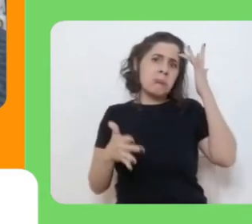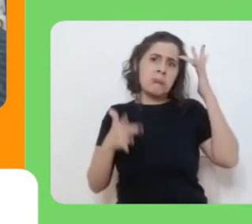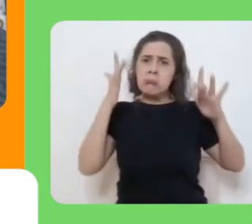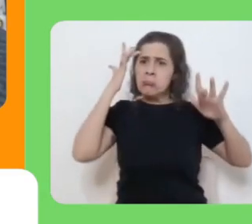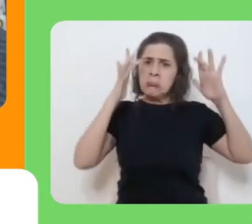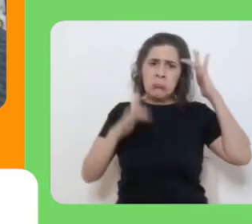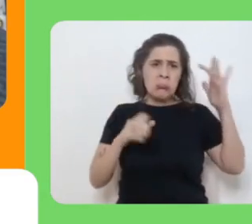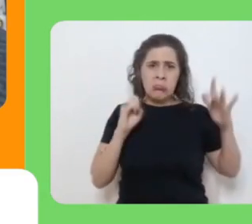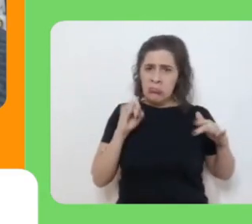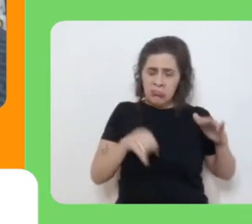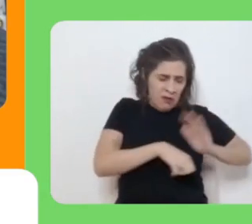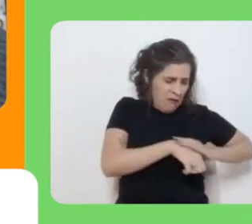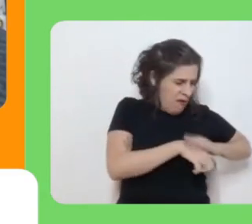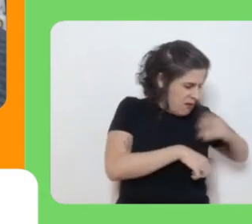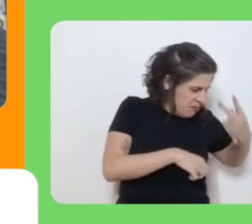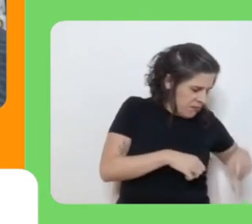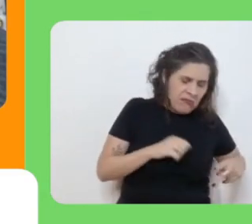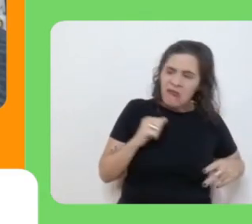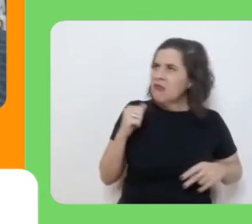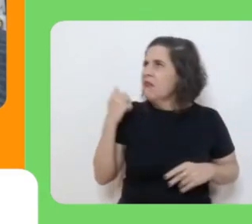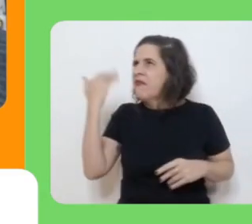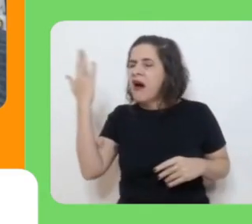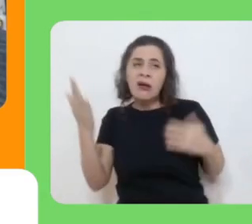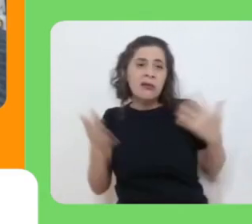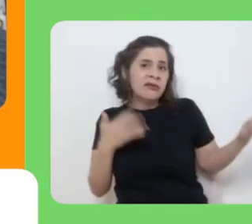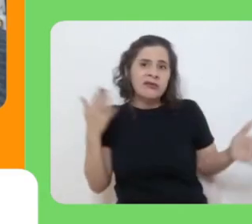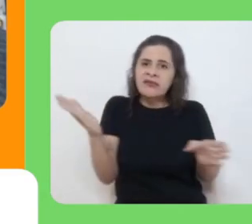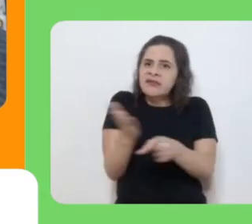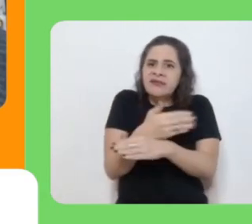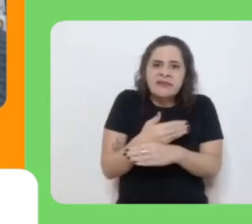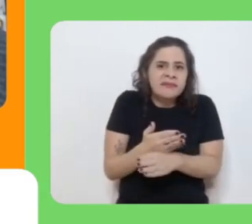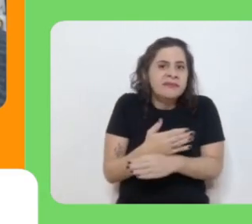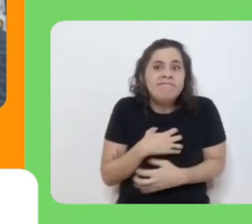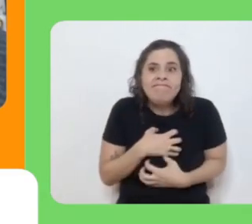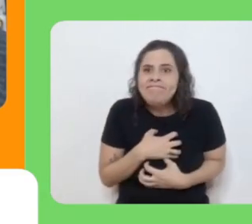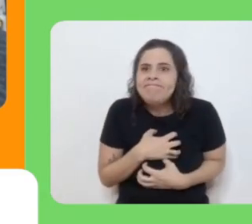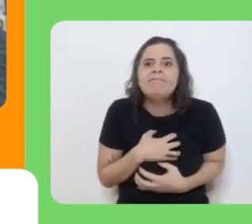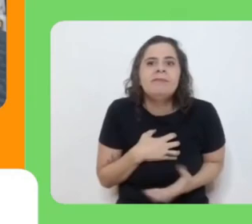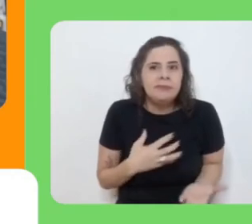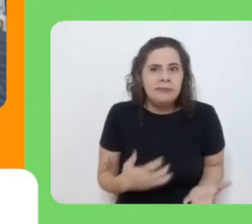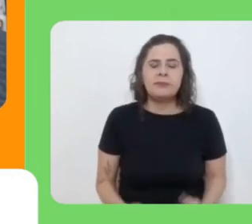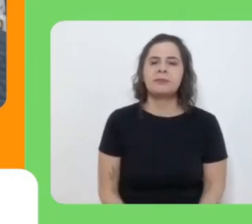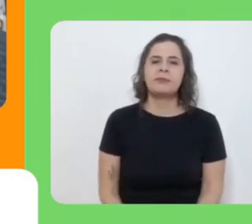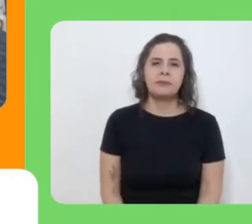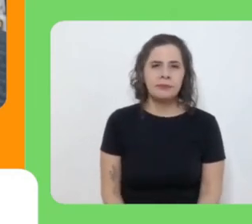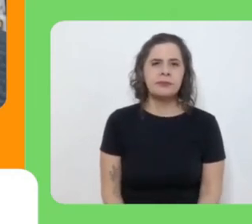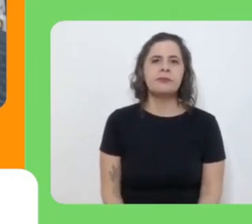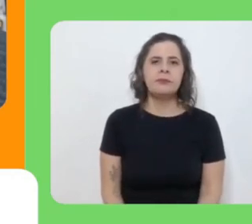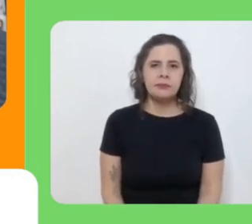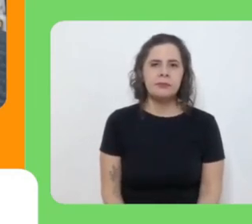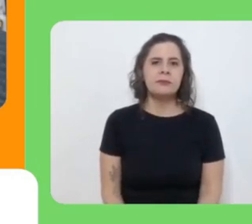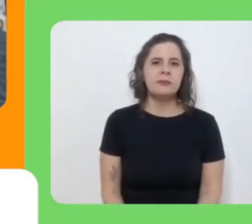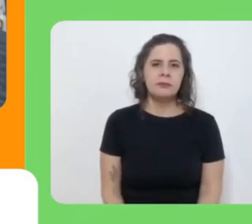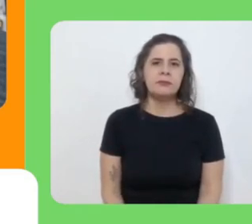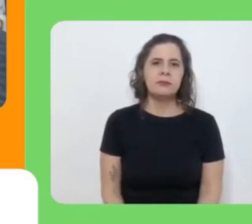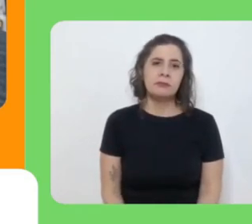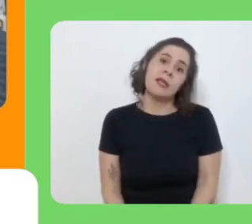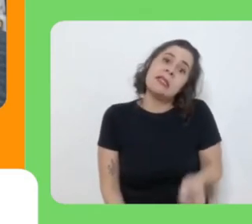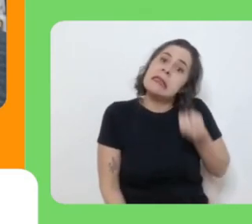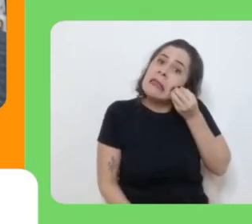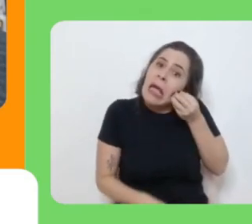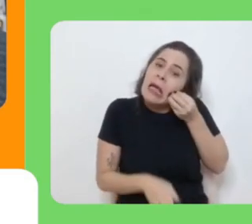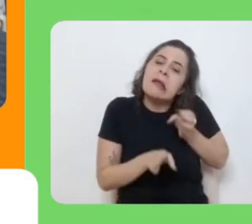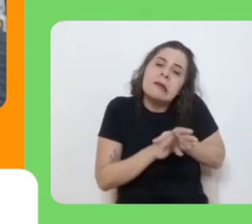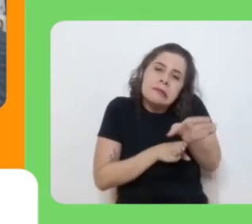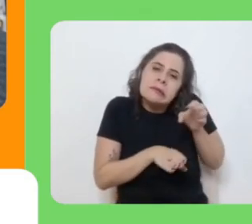apply para fora, não sabe se tem trabalho. Eles estão, eu vejo uma grande parte perdida, né? E a gente tenta orientar, a gente